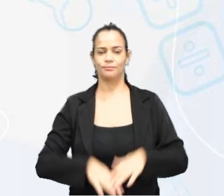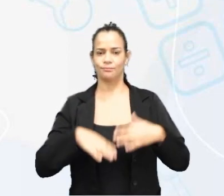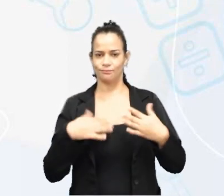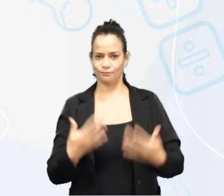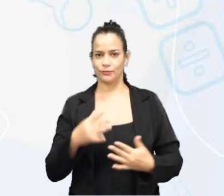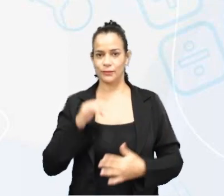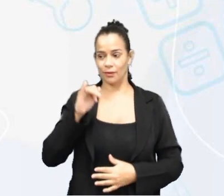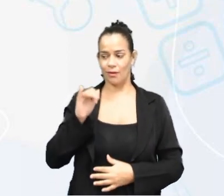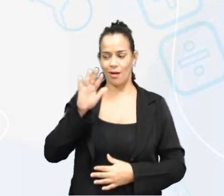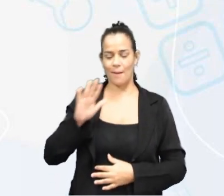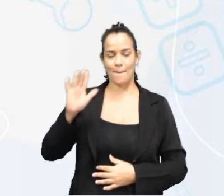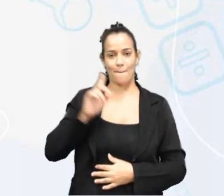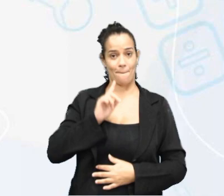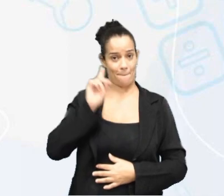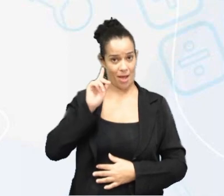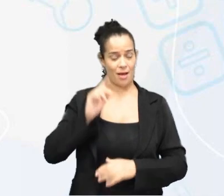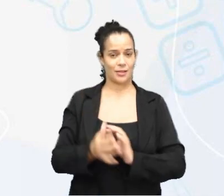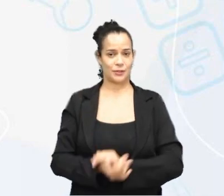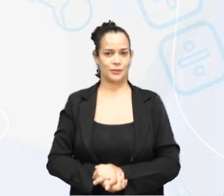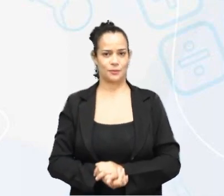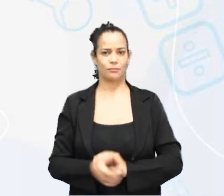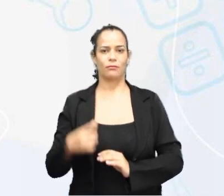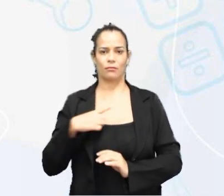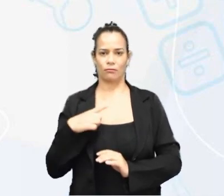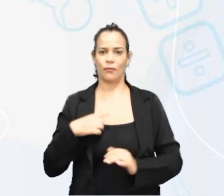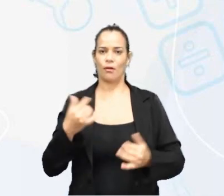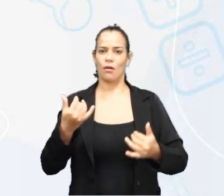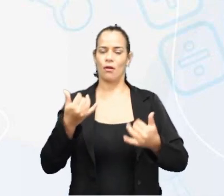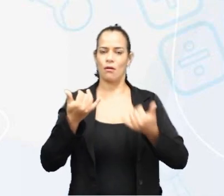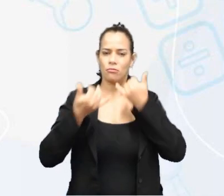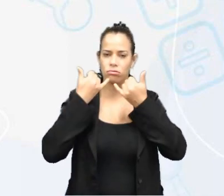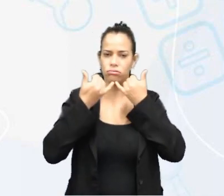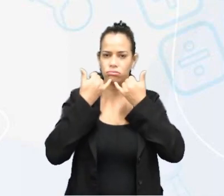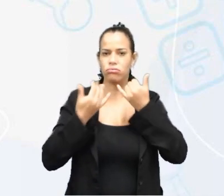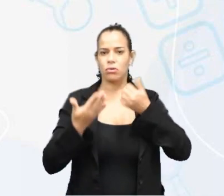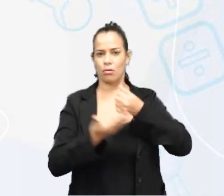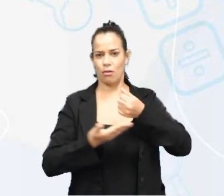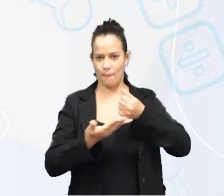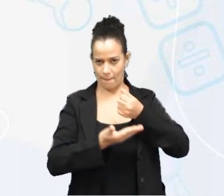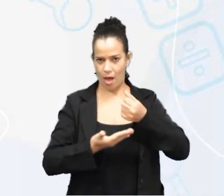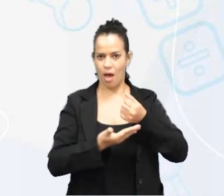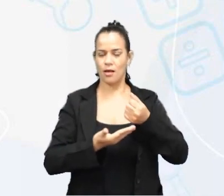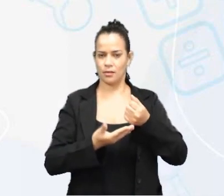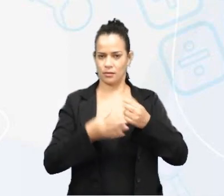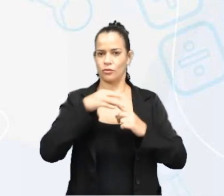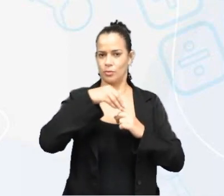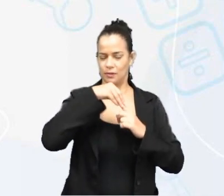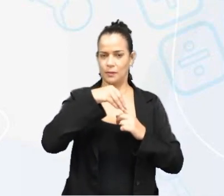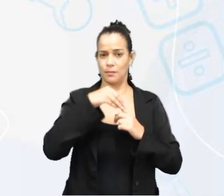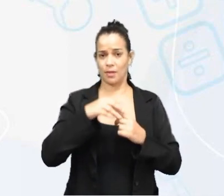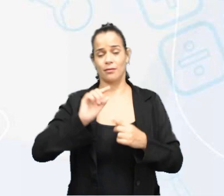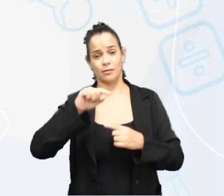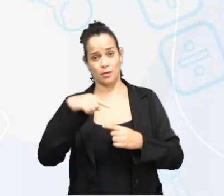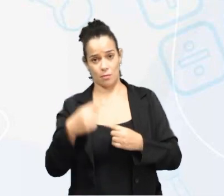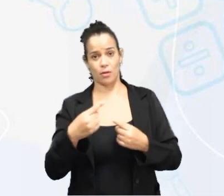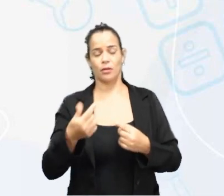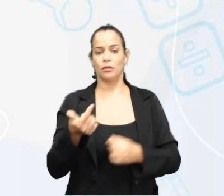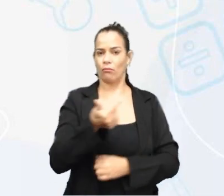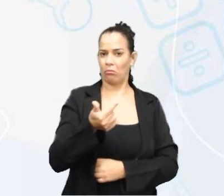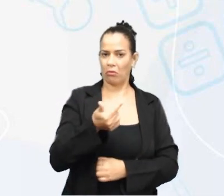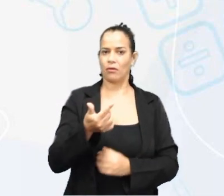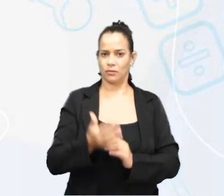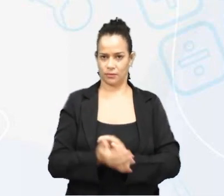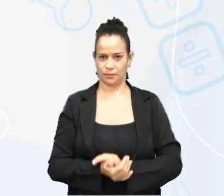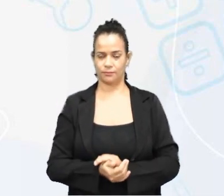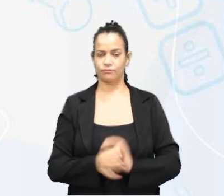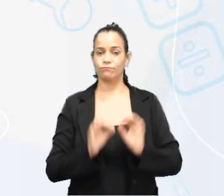vai ter na pirâmide invertida, primeiro, as informações essenciais e logo em seguida a gente vai ter as informações